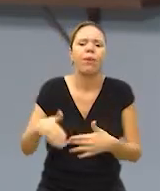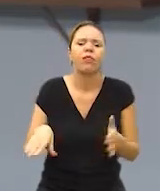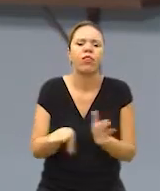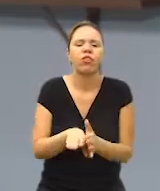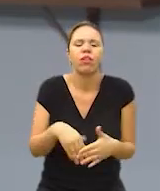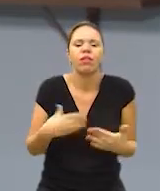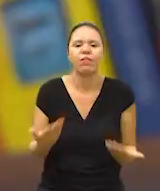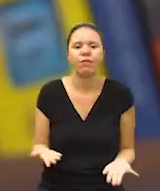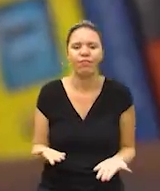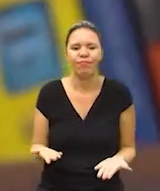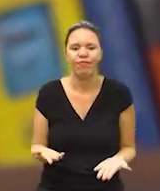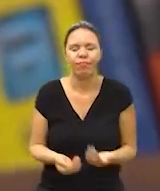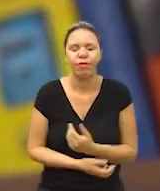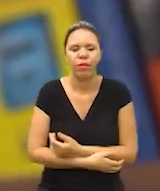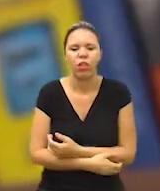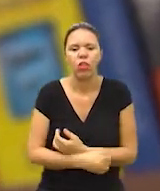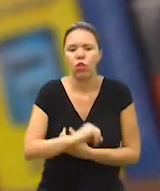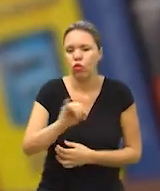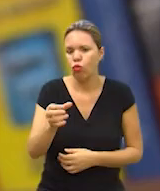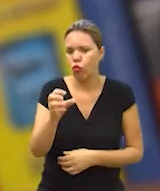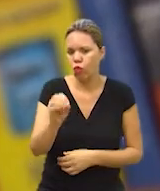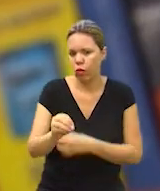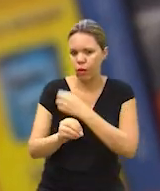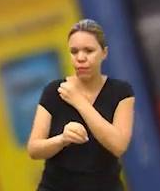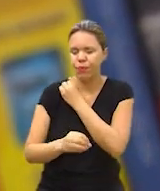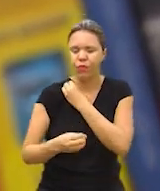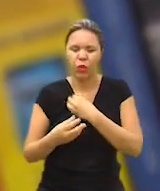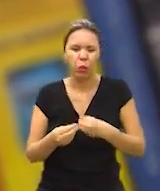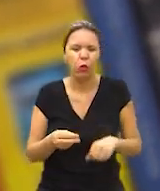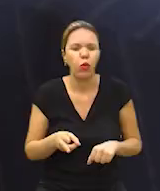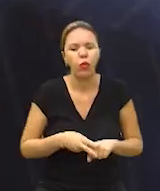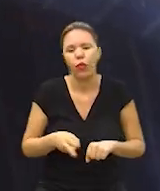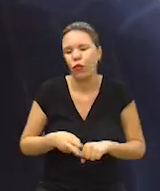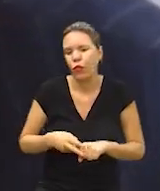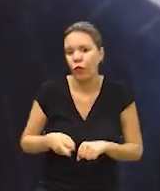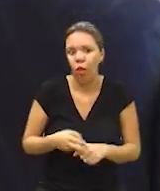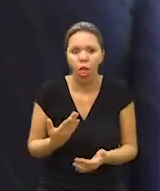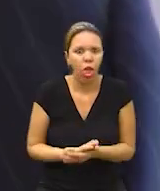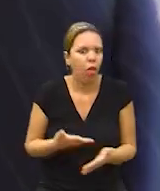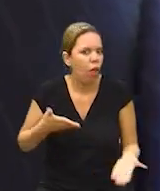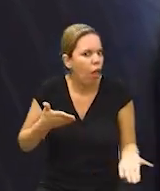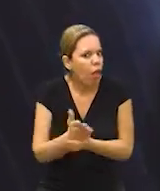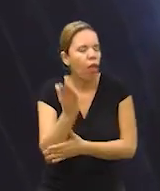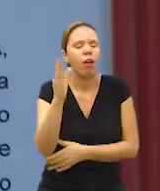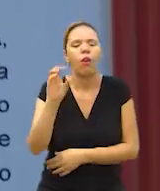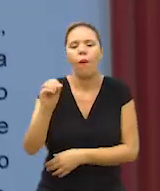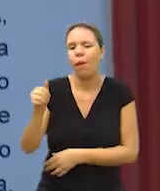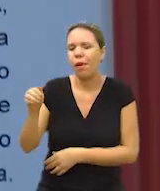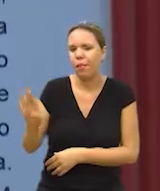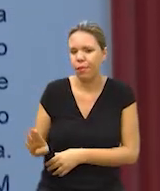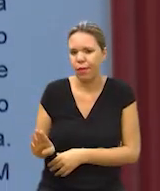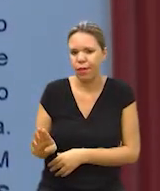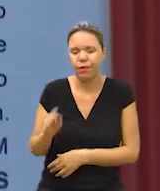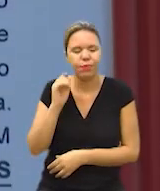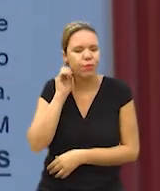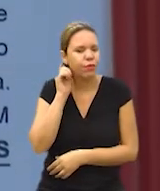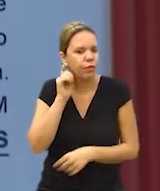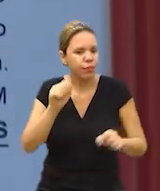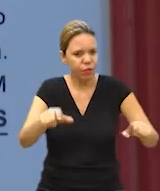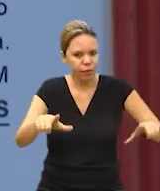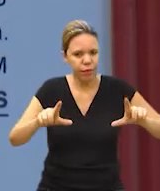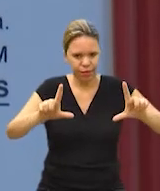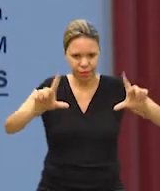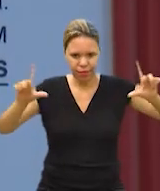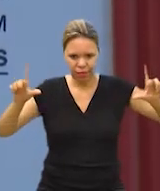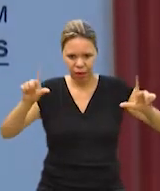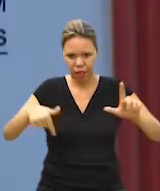que amedronta. João conjugou tanto o verbo estudar que passou no exame. A certidão na parede é